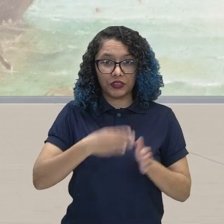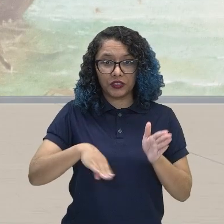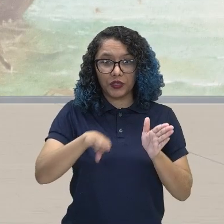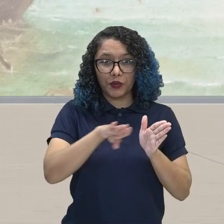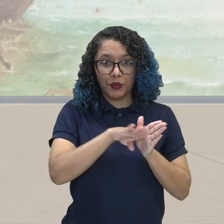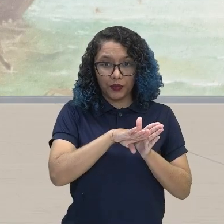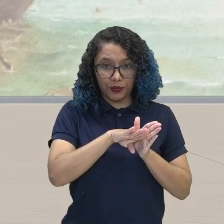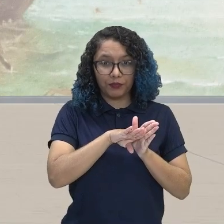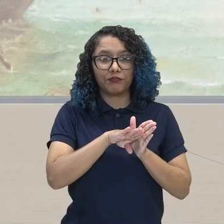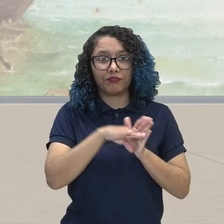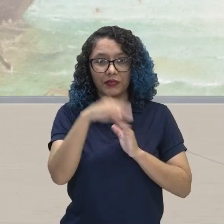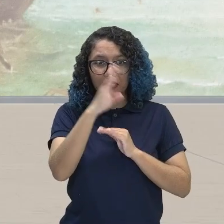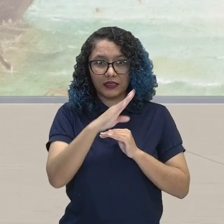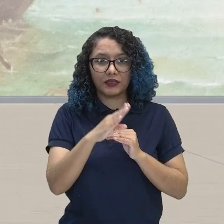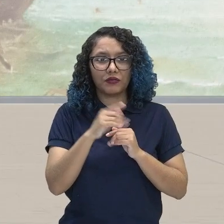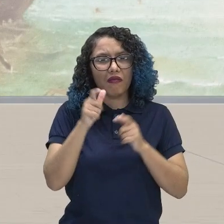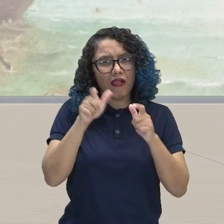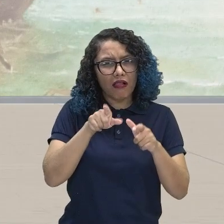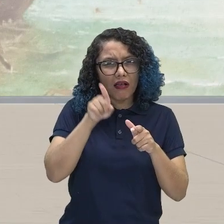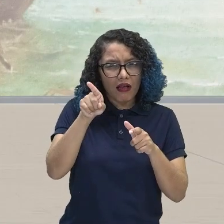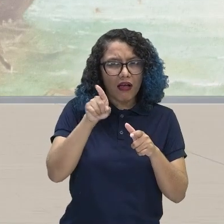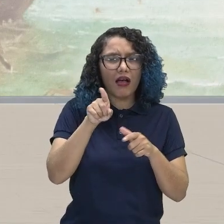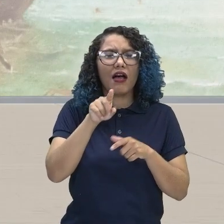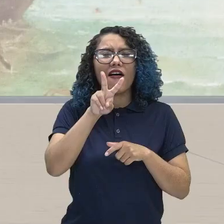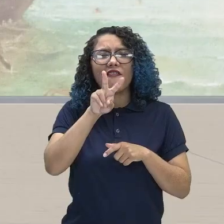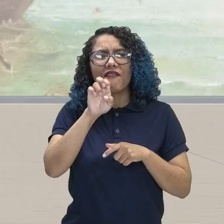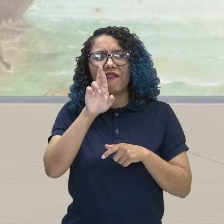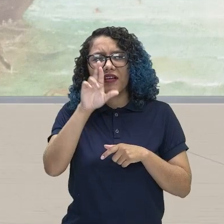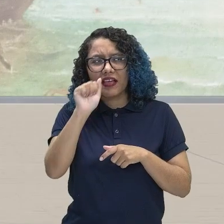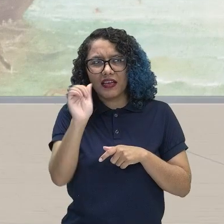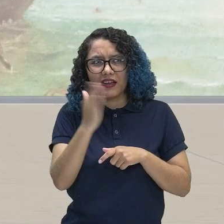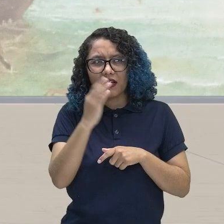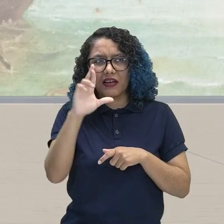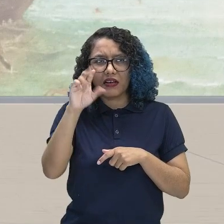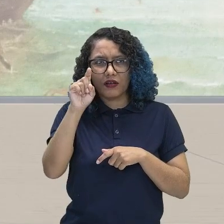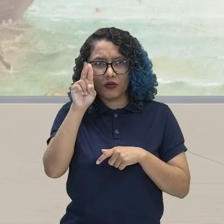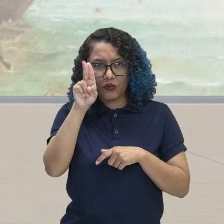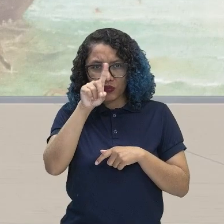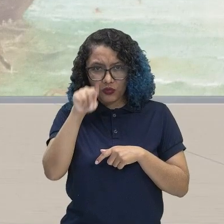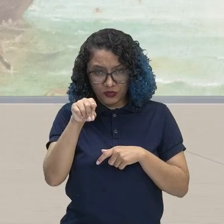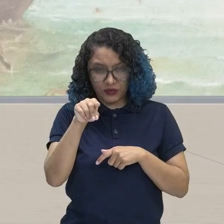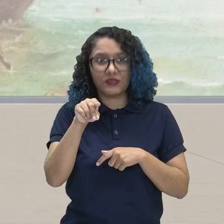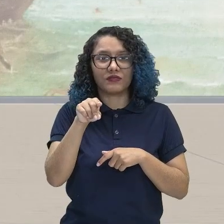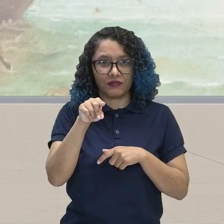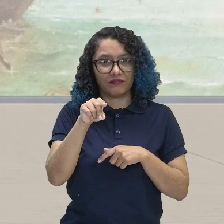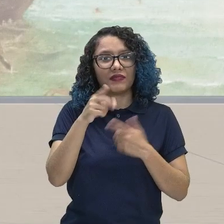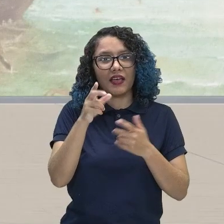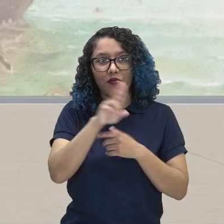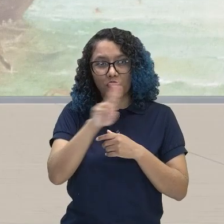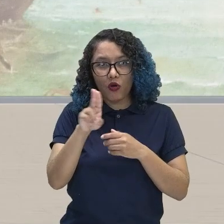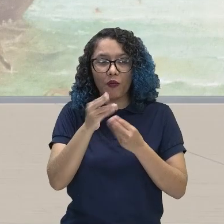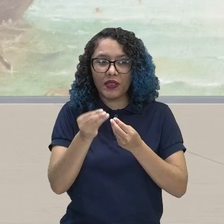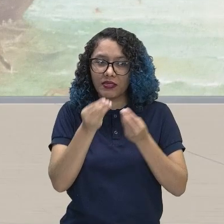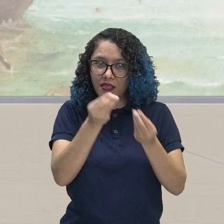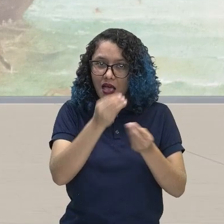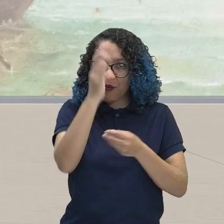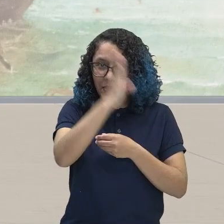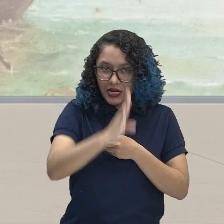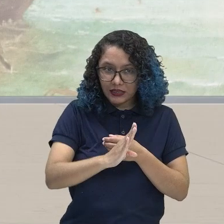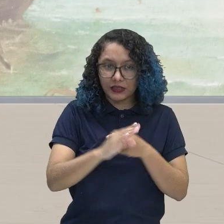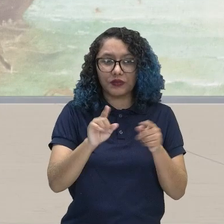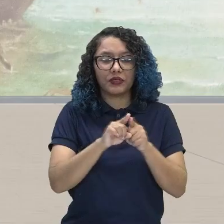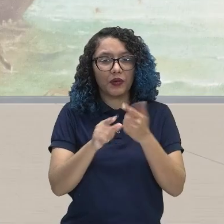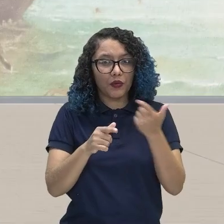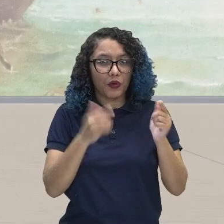a chamada Vera Cruz, como eles denominaram, né, as terras do Brasil. E desse outro, vocês vão observar os